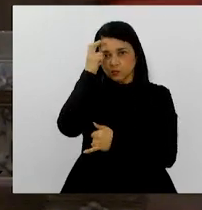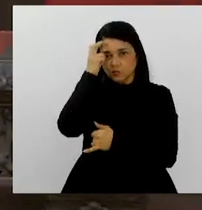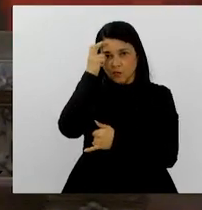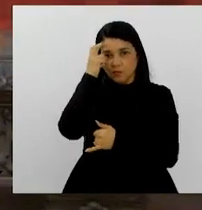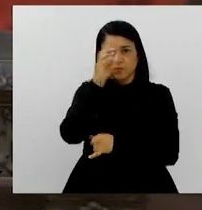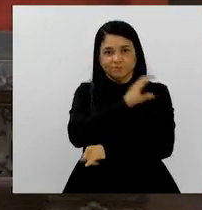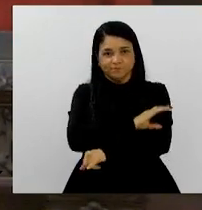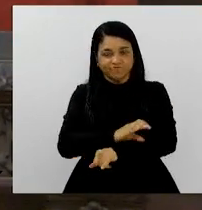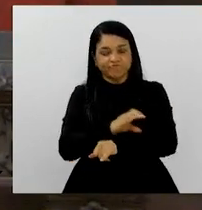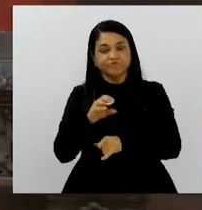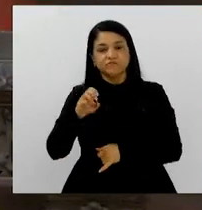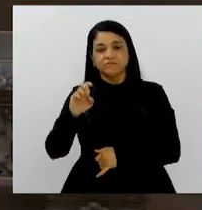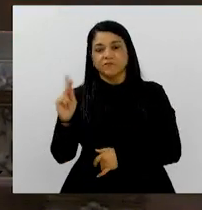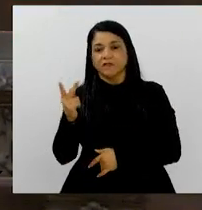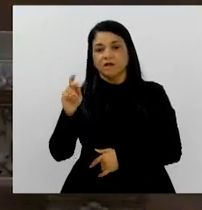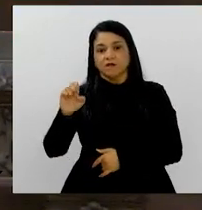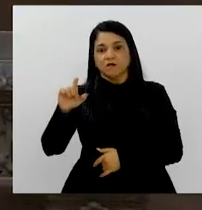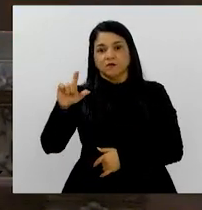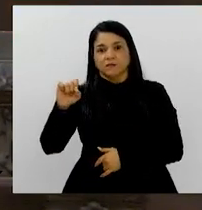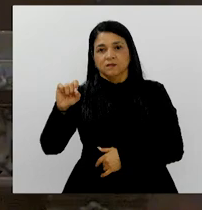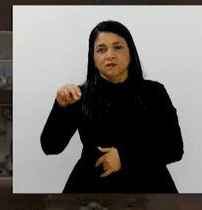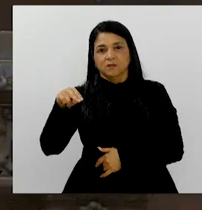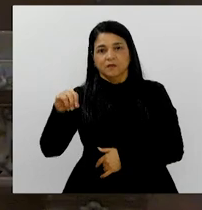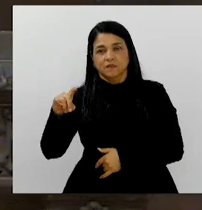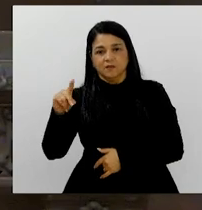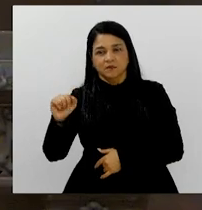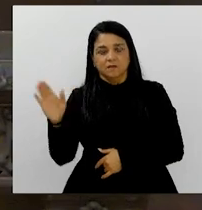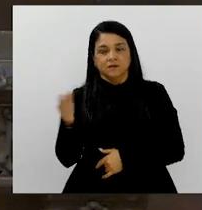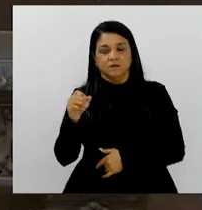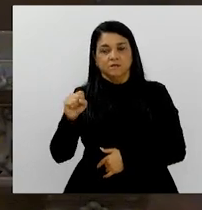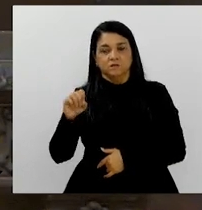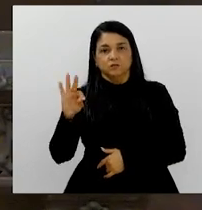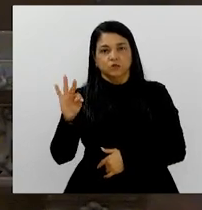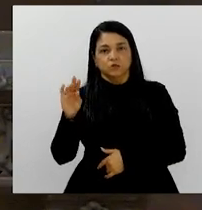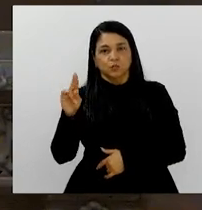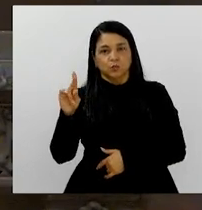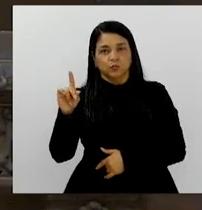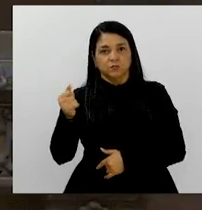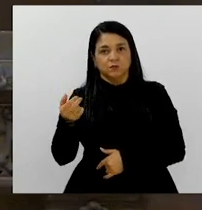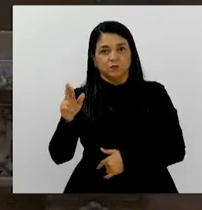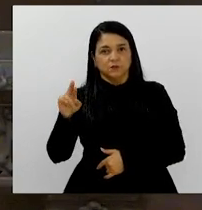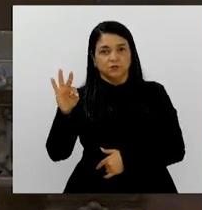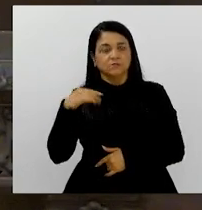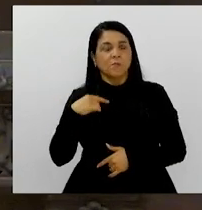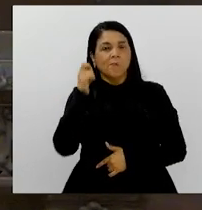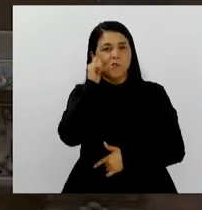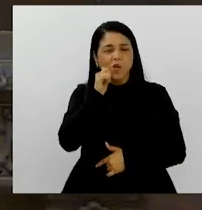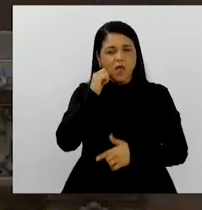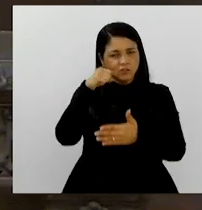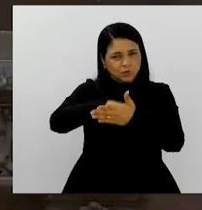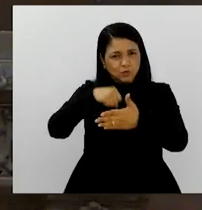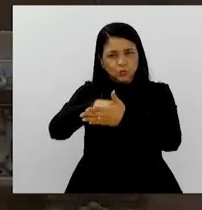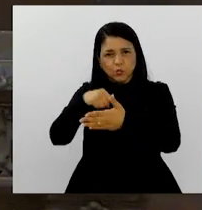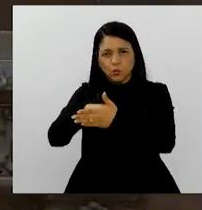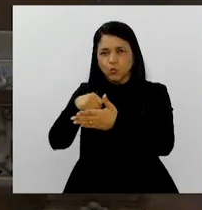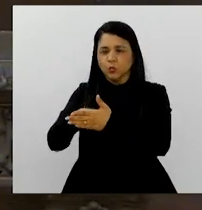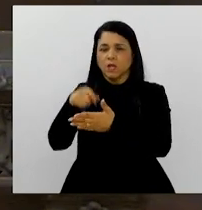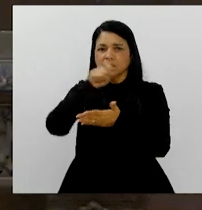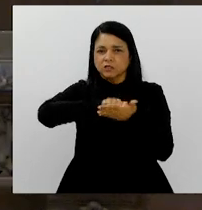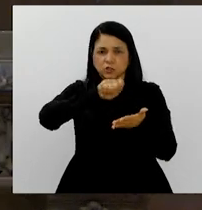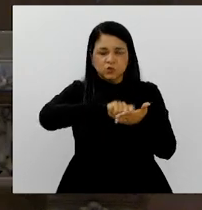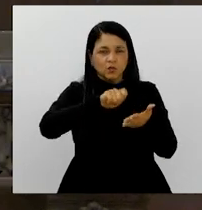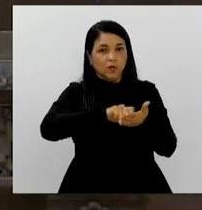Eloneida Studart, como eu já disse antes, foi uma mulher de luta, uma escritora feminista, defensora da